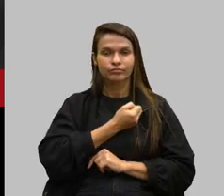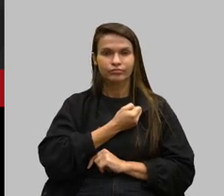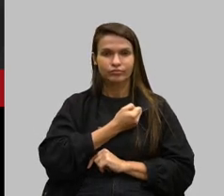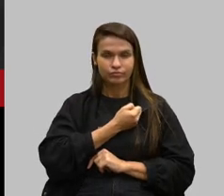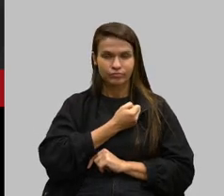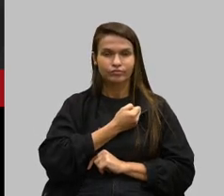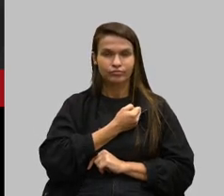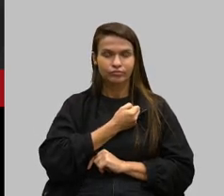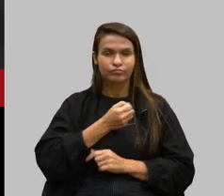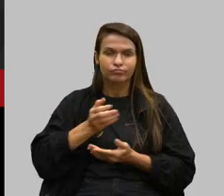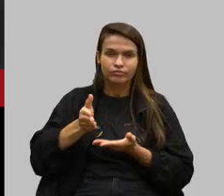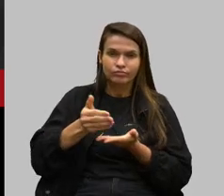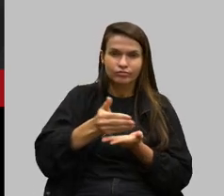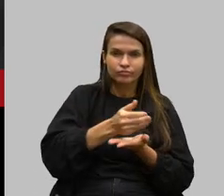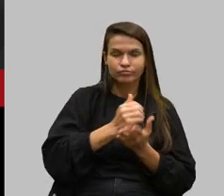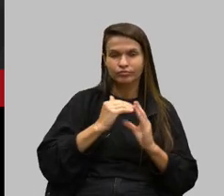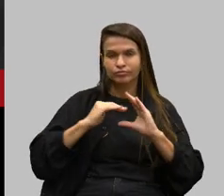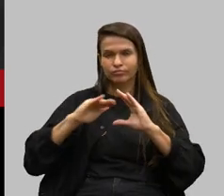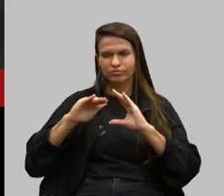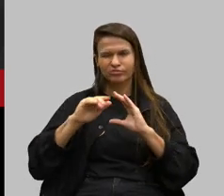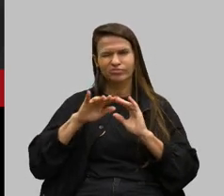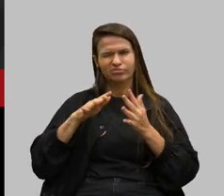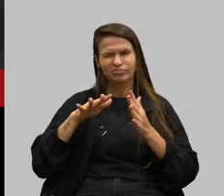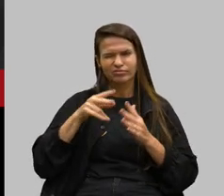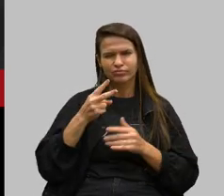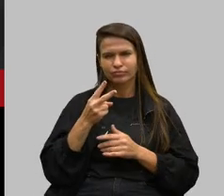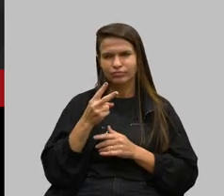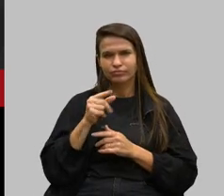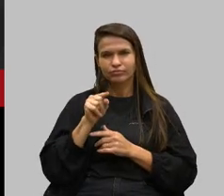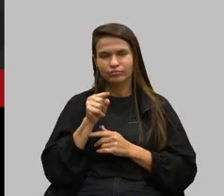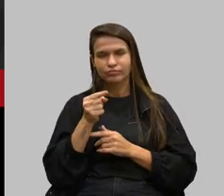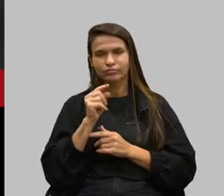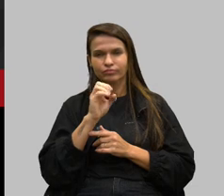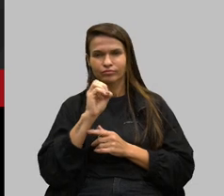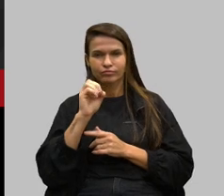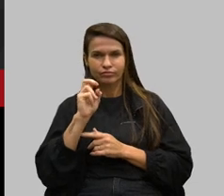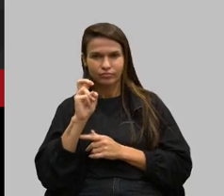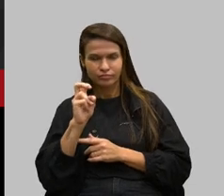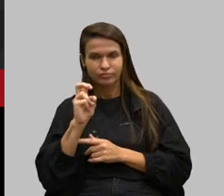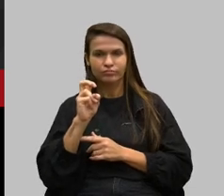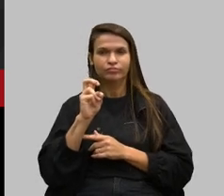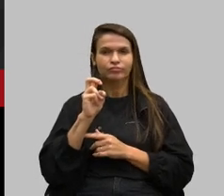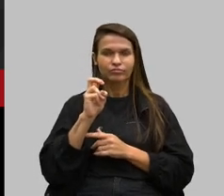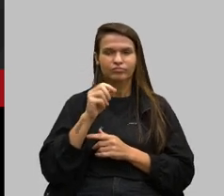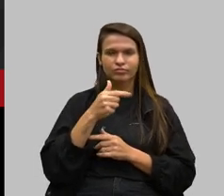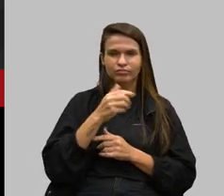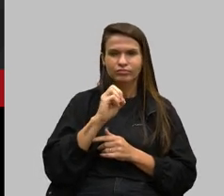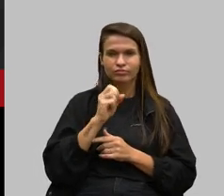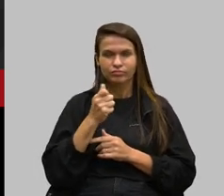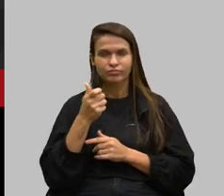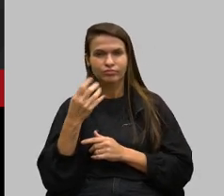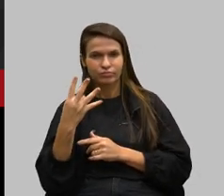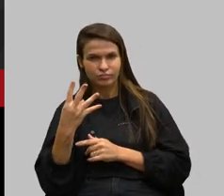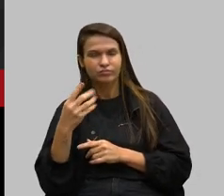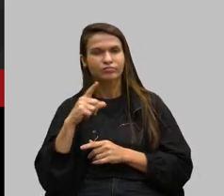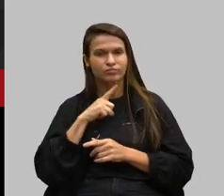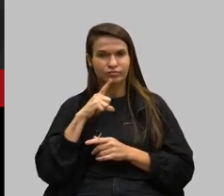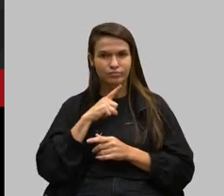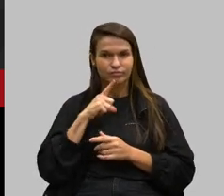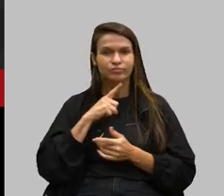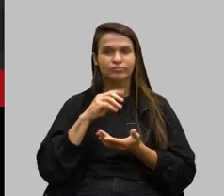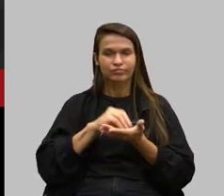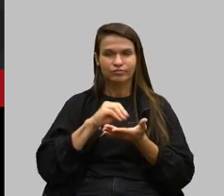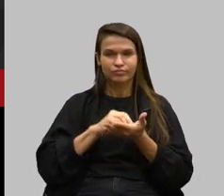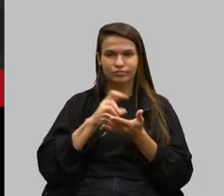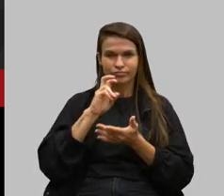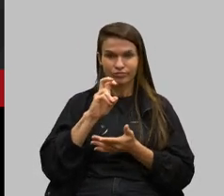número de requerimentos encaminhados Se não me engano é 2005 2004 requerimentos ainda tem un cinco requerimentos no caminho de